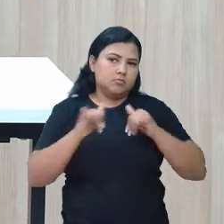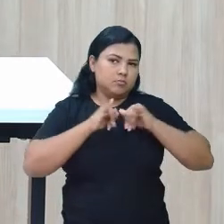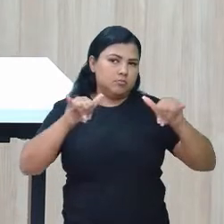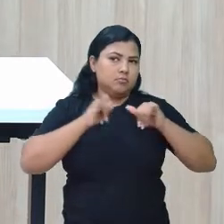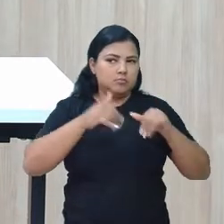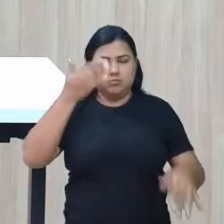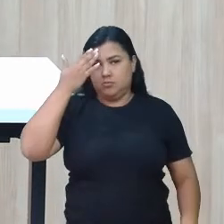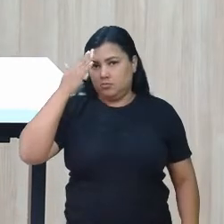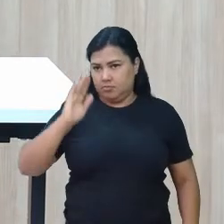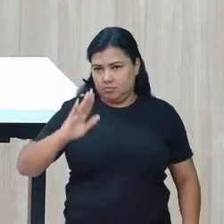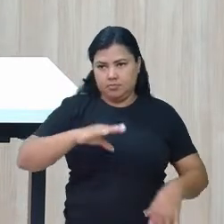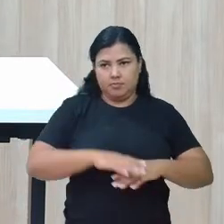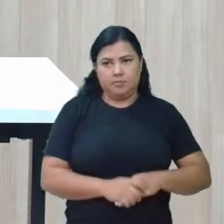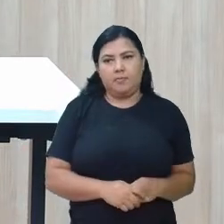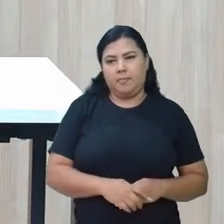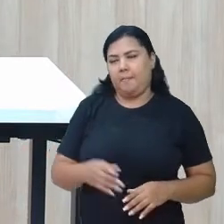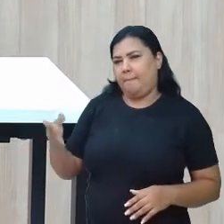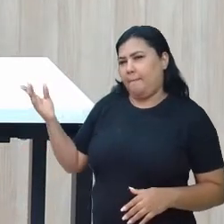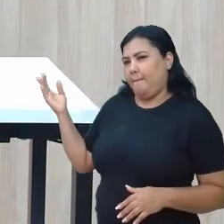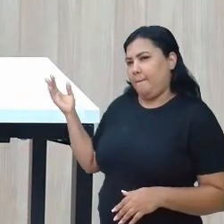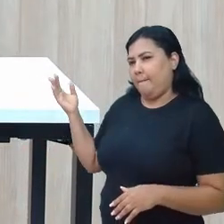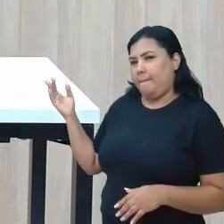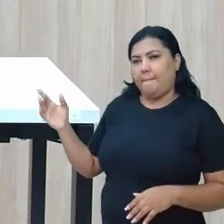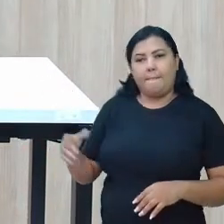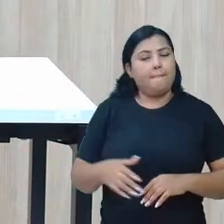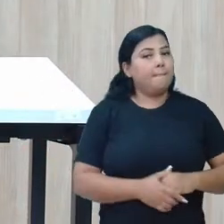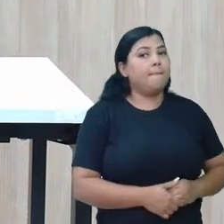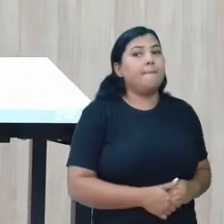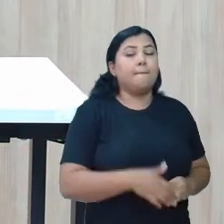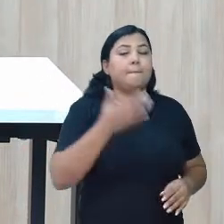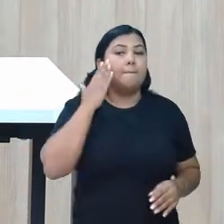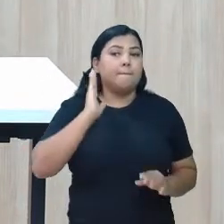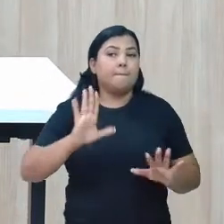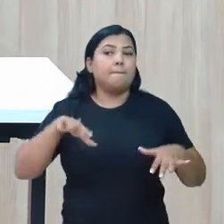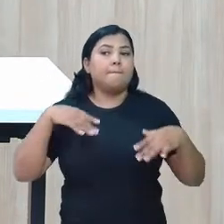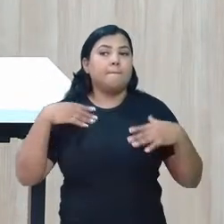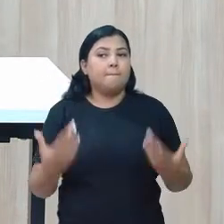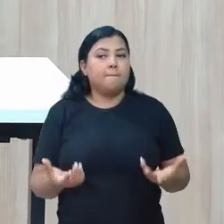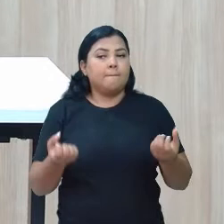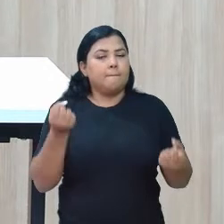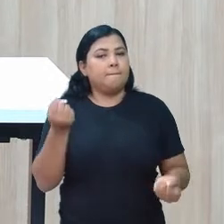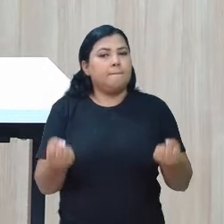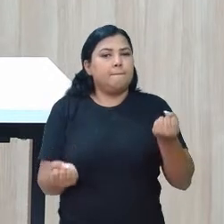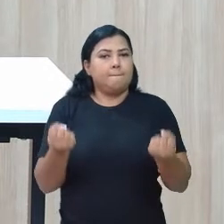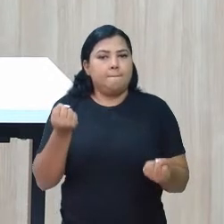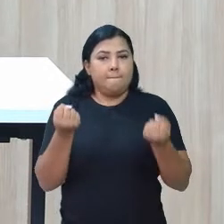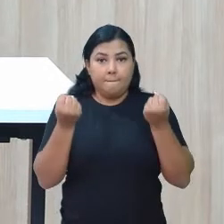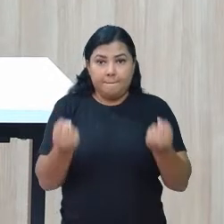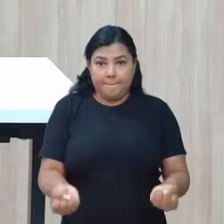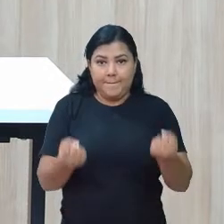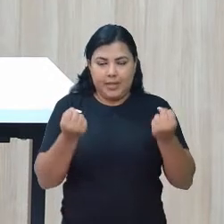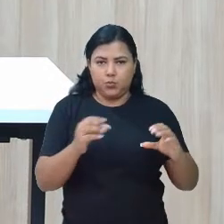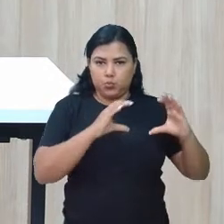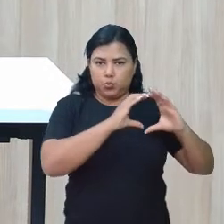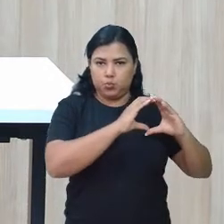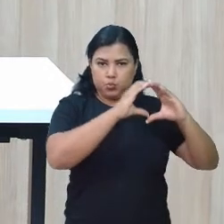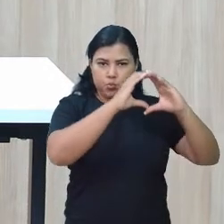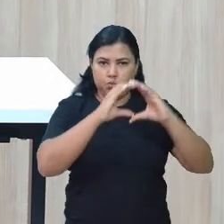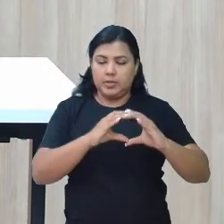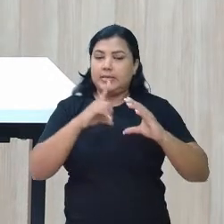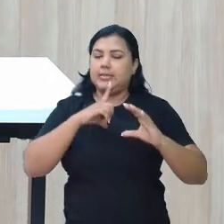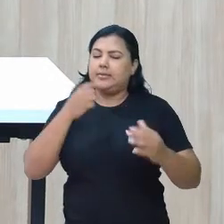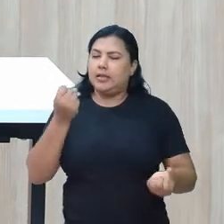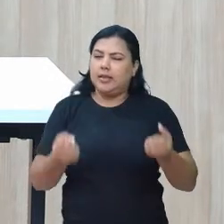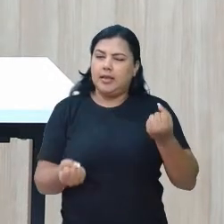desconhecida. Então, perceba que nessa balança, eu desconheço o peso dos círculos. Então, se está em equilíbrio, aí a gente vai